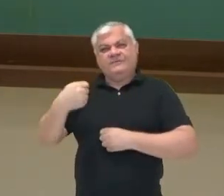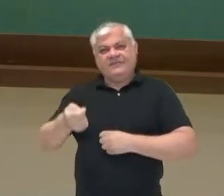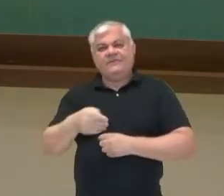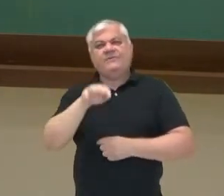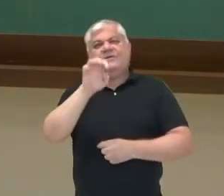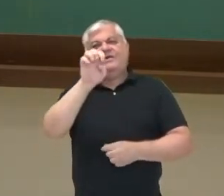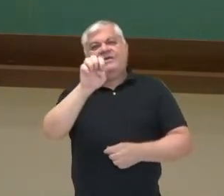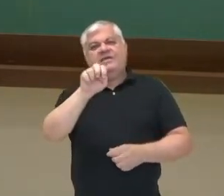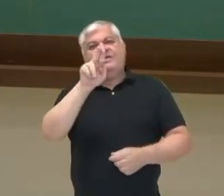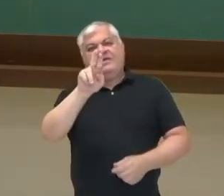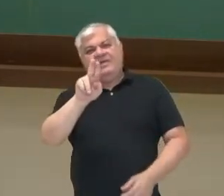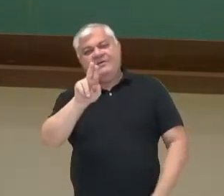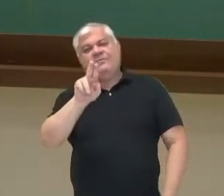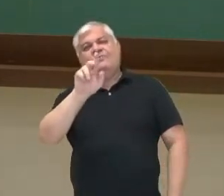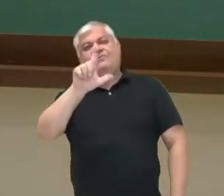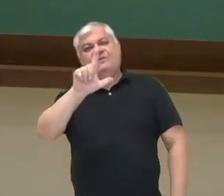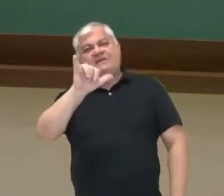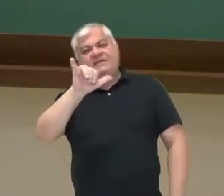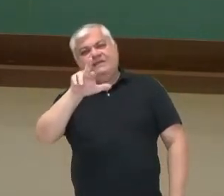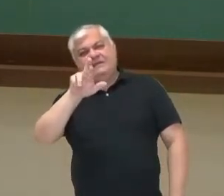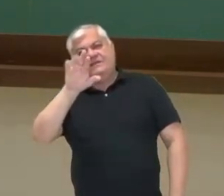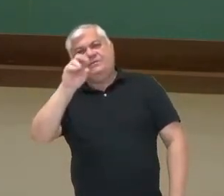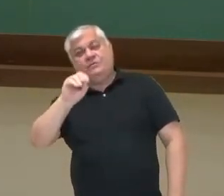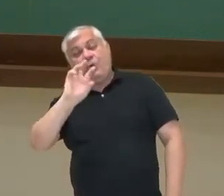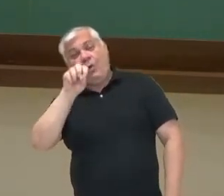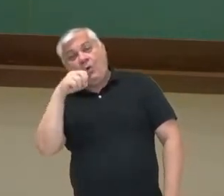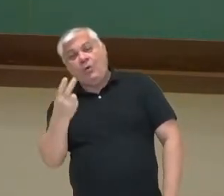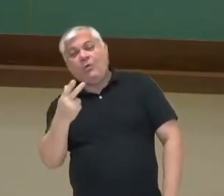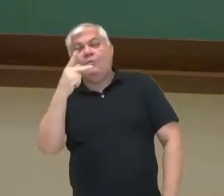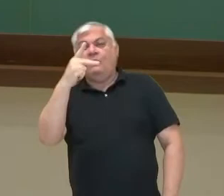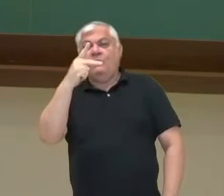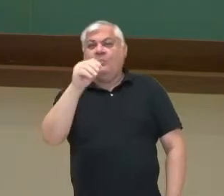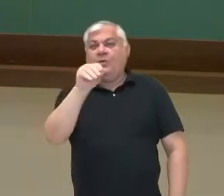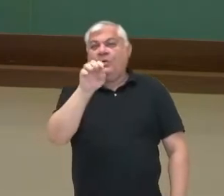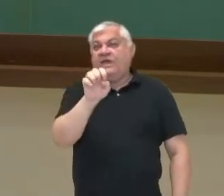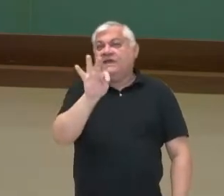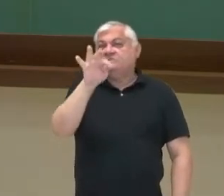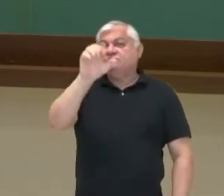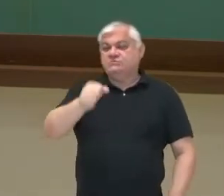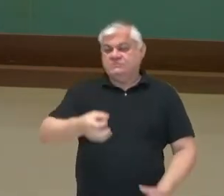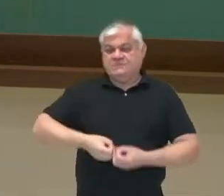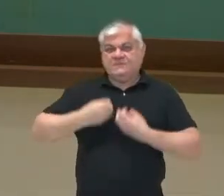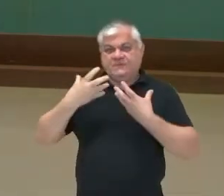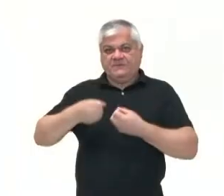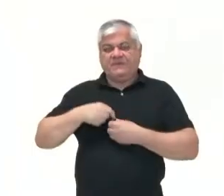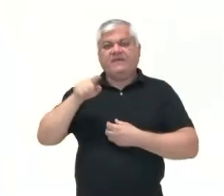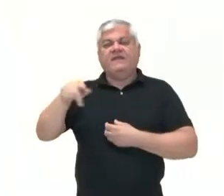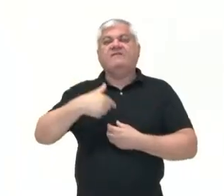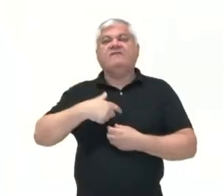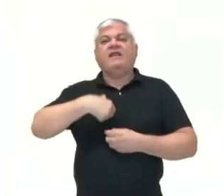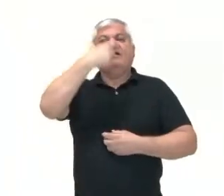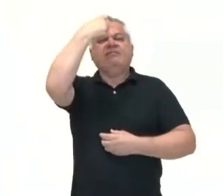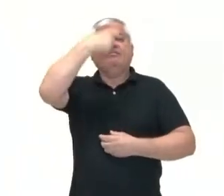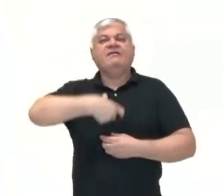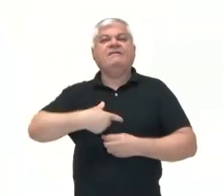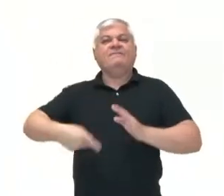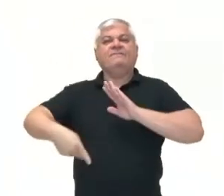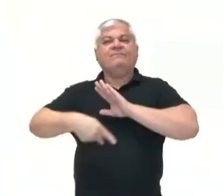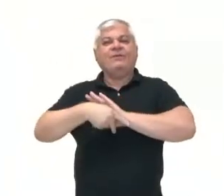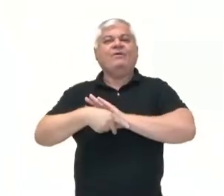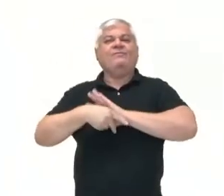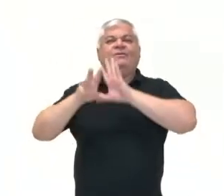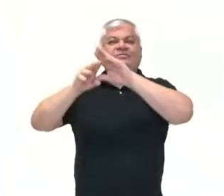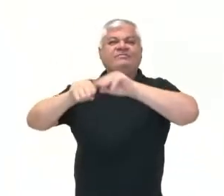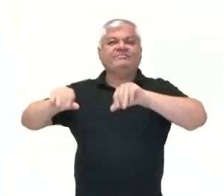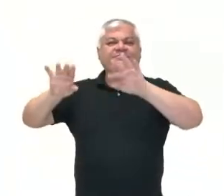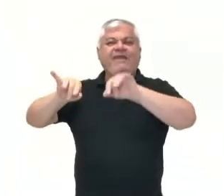eu poético, tanto faz, tá? Então observem lá que o eu lírico, ele fala de sua terra, de seu